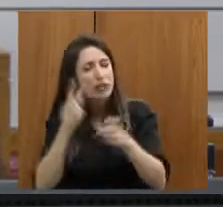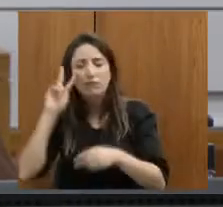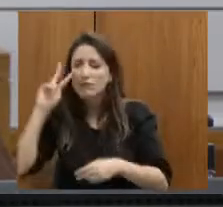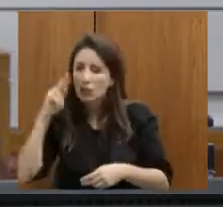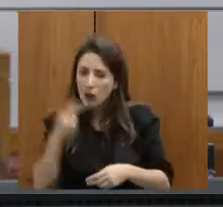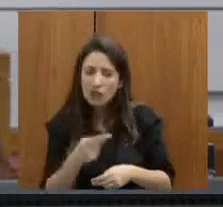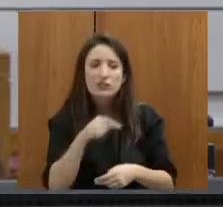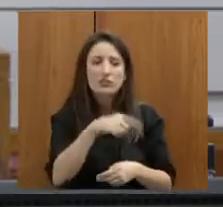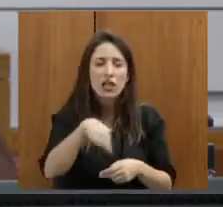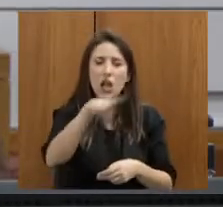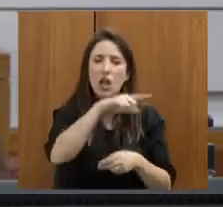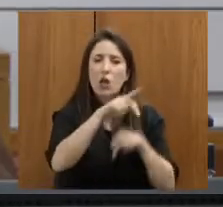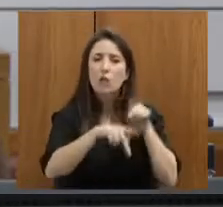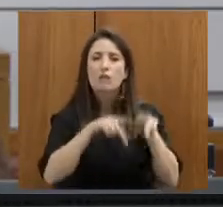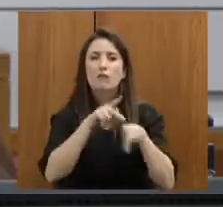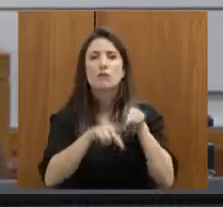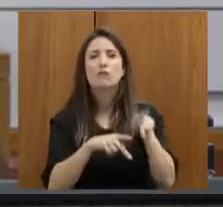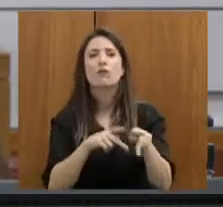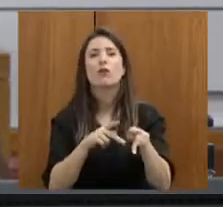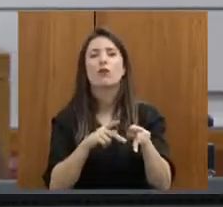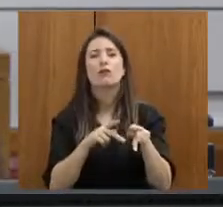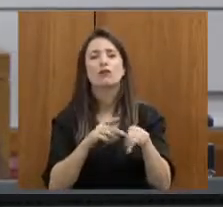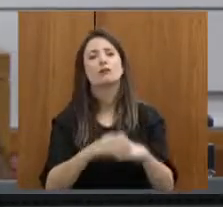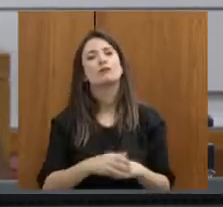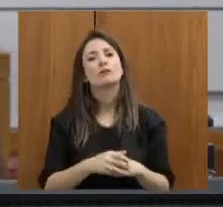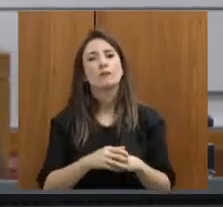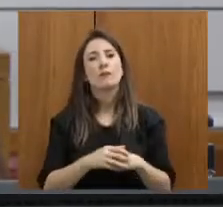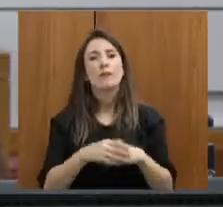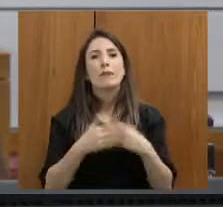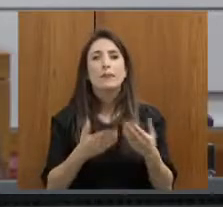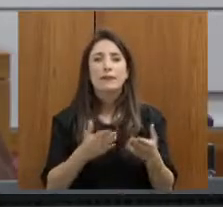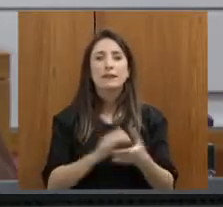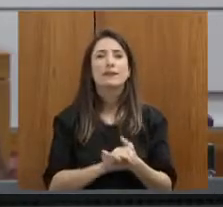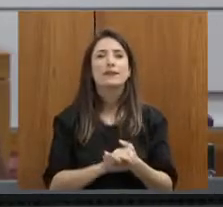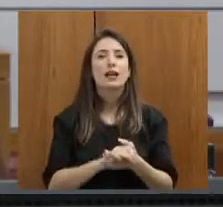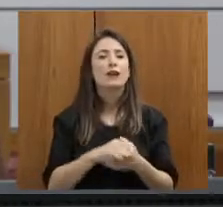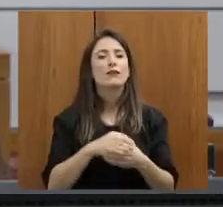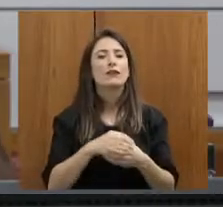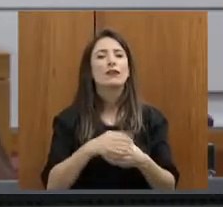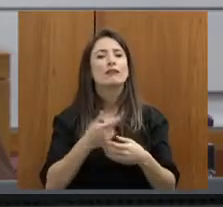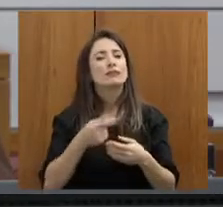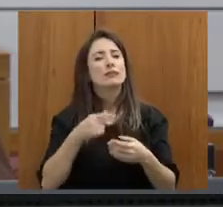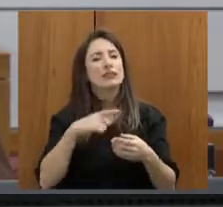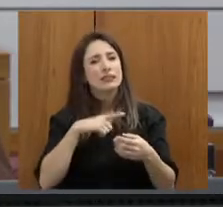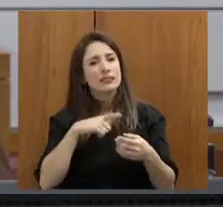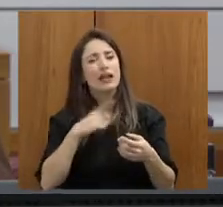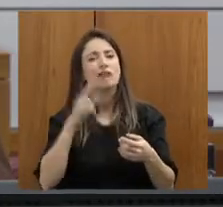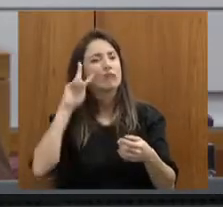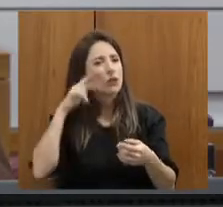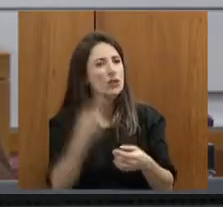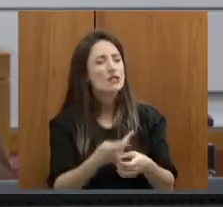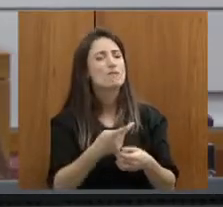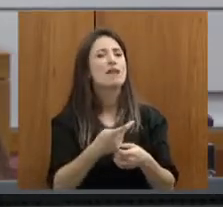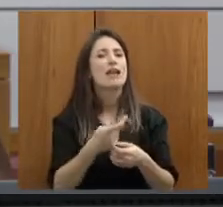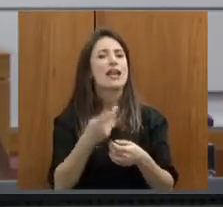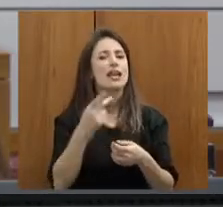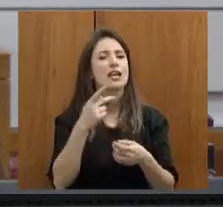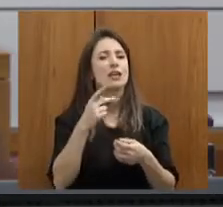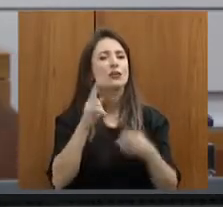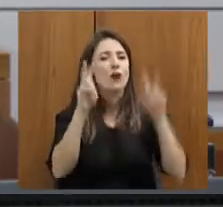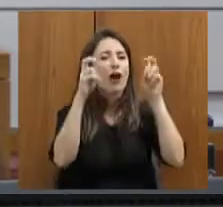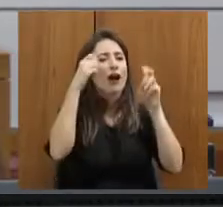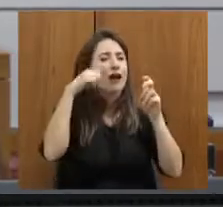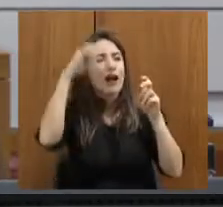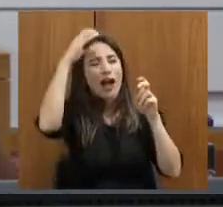conhecimento a rainha de ambos que a batons huíla povo como rainha do povo do povo povo do